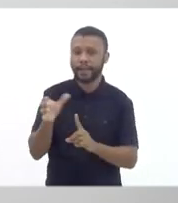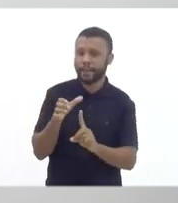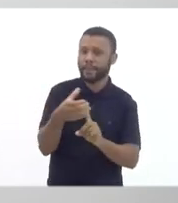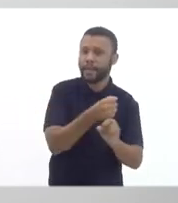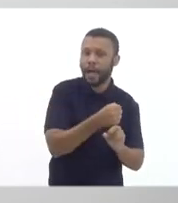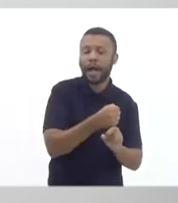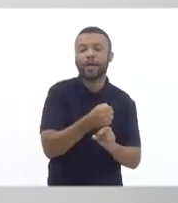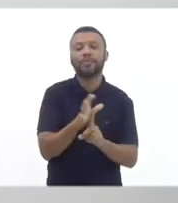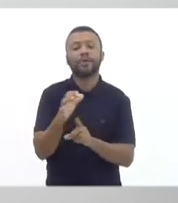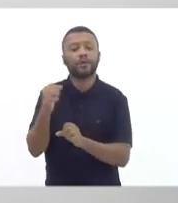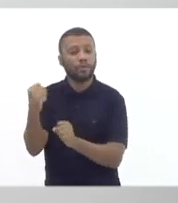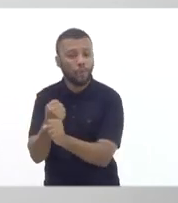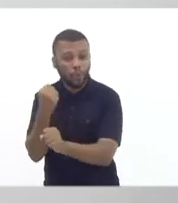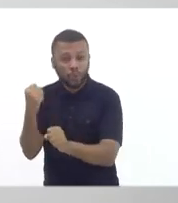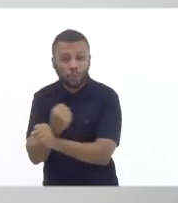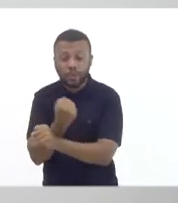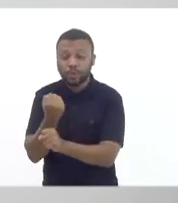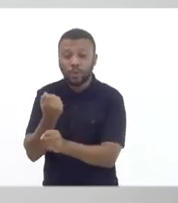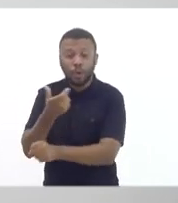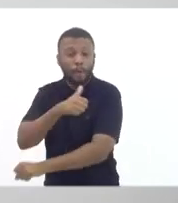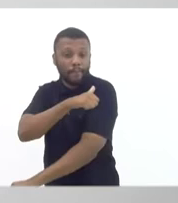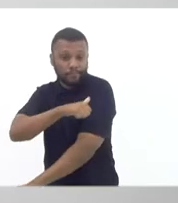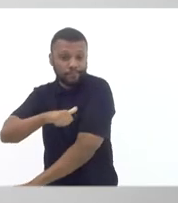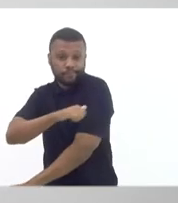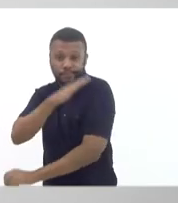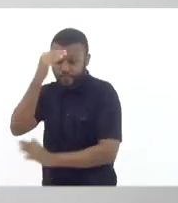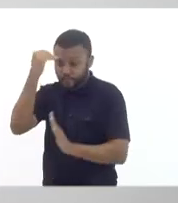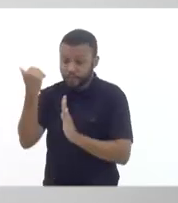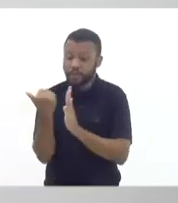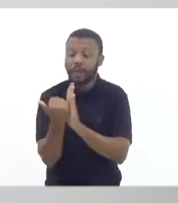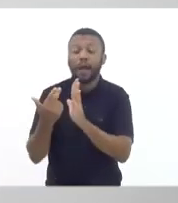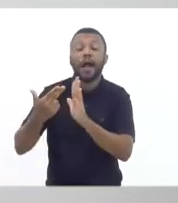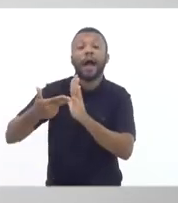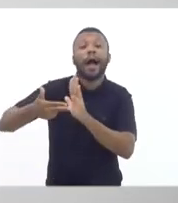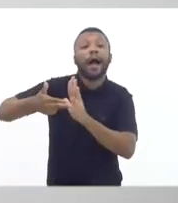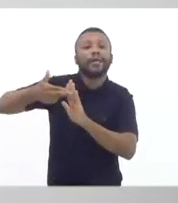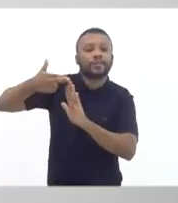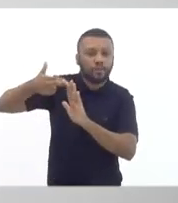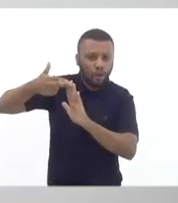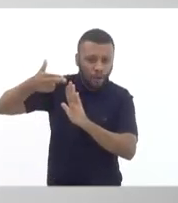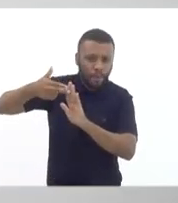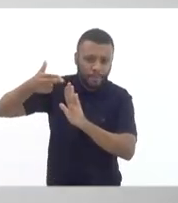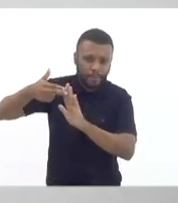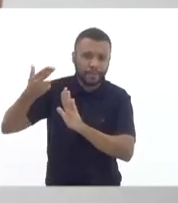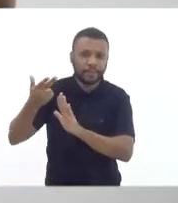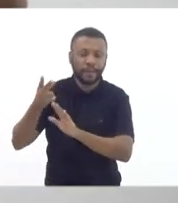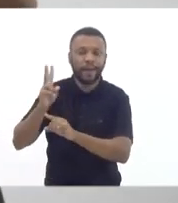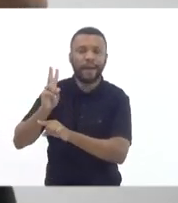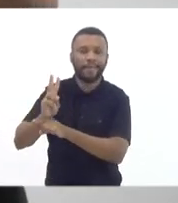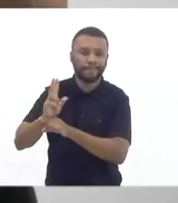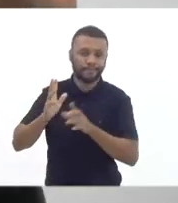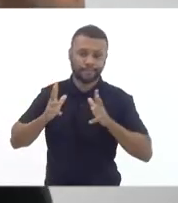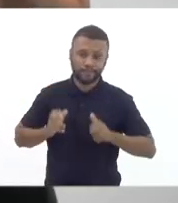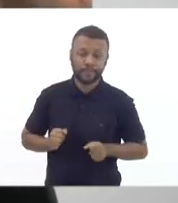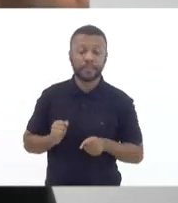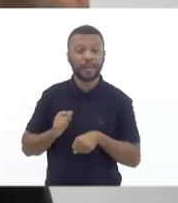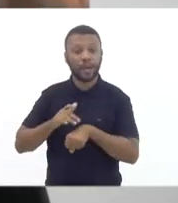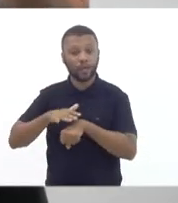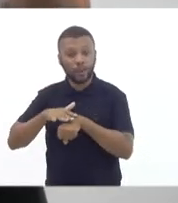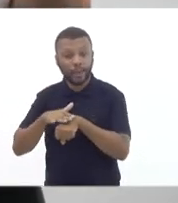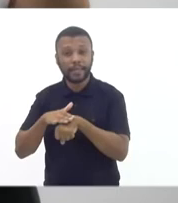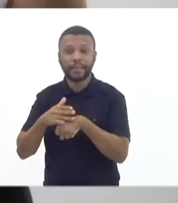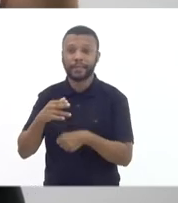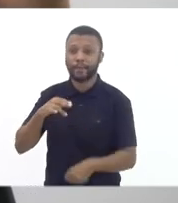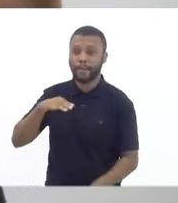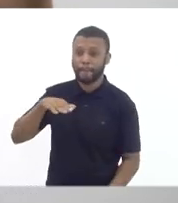em processo de construção de acordo com as normas da vigilância sanitária para doenças micóticas e zoonóticas.